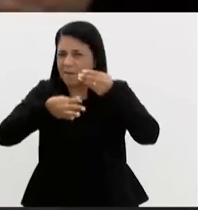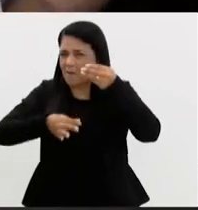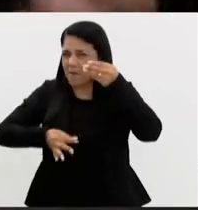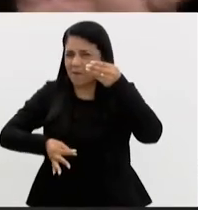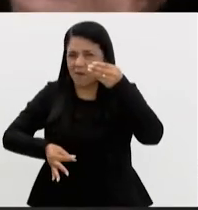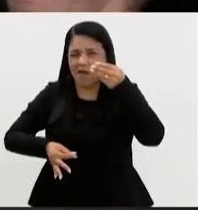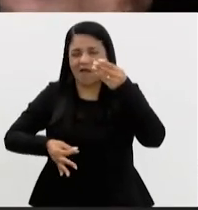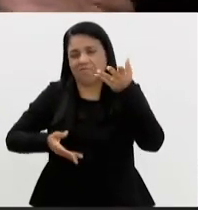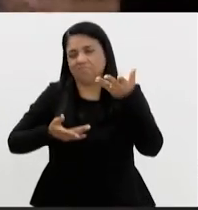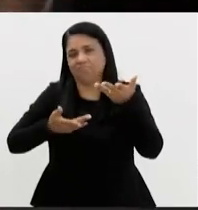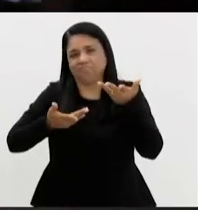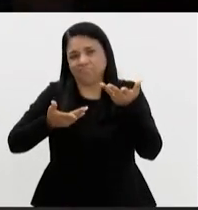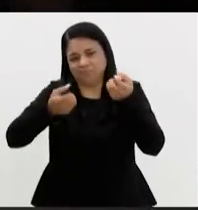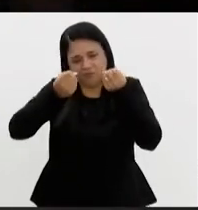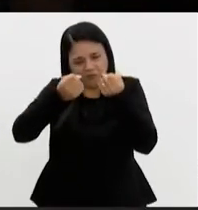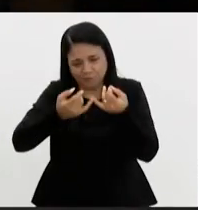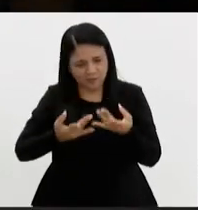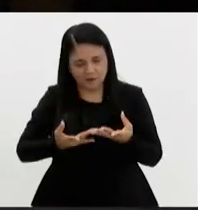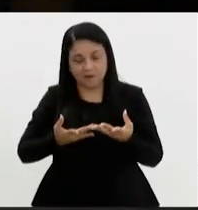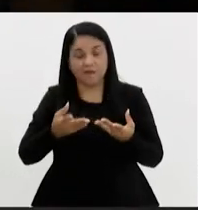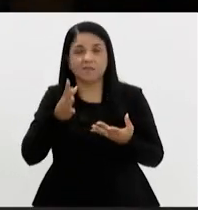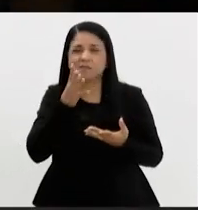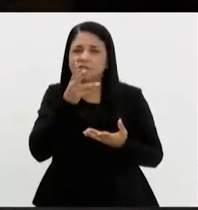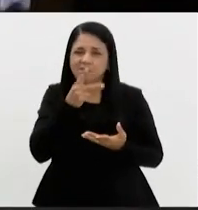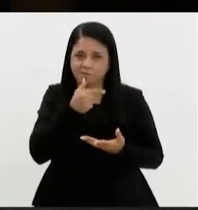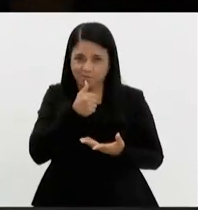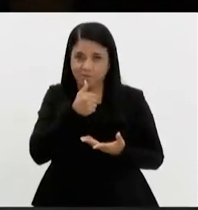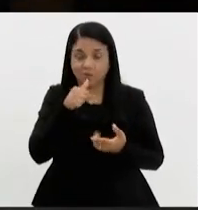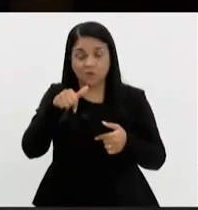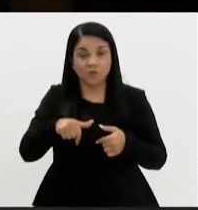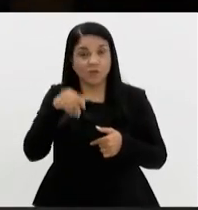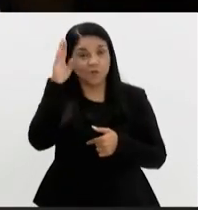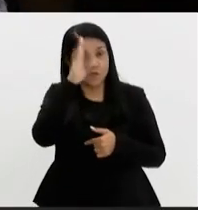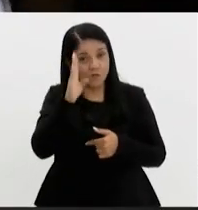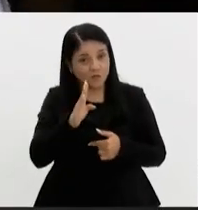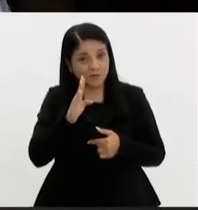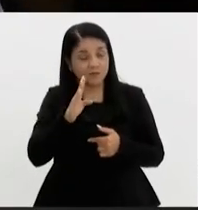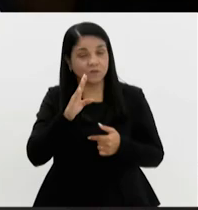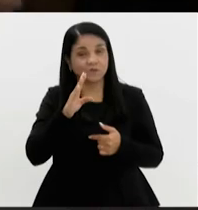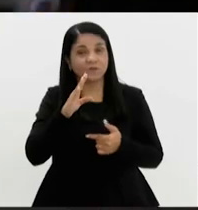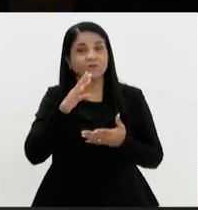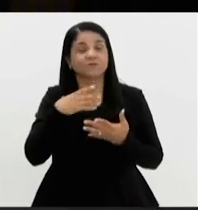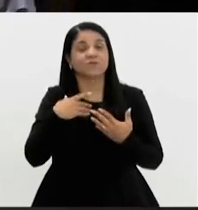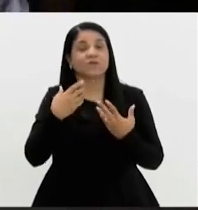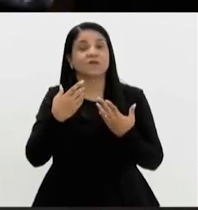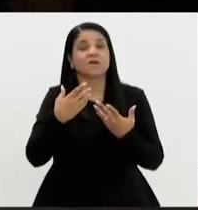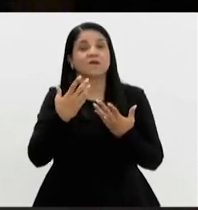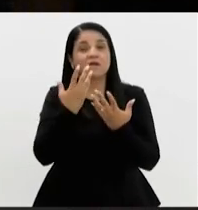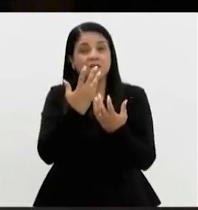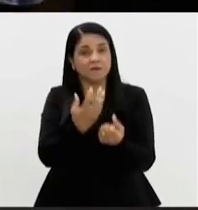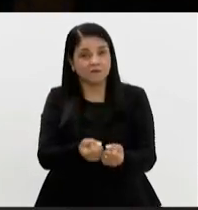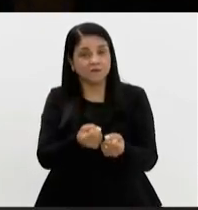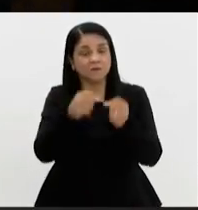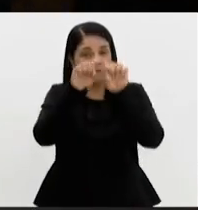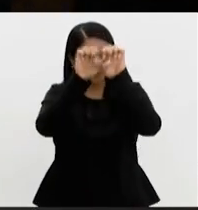discorrer sobre mas o Brasil que adotou esse sistema em